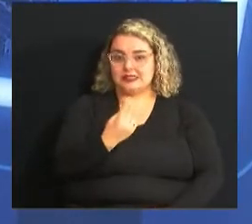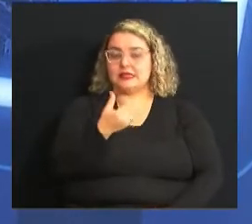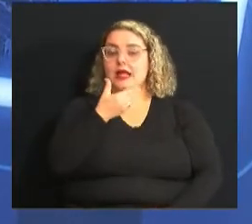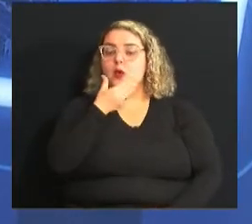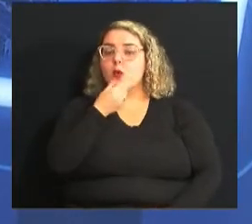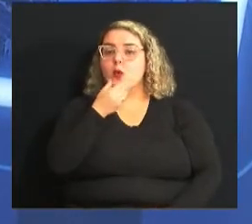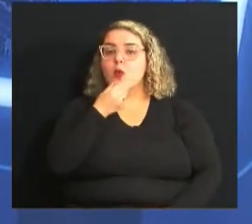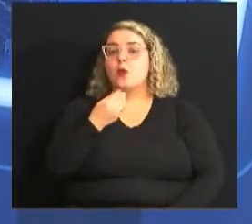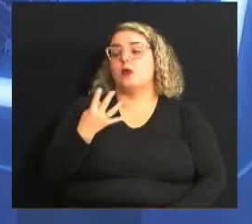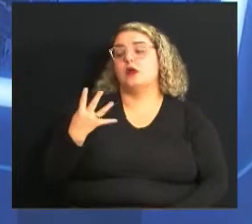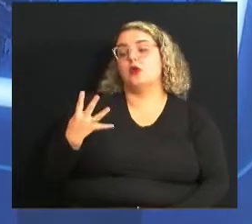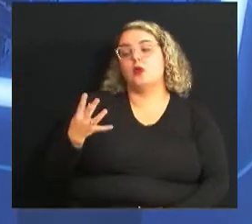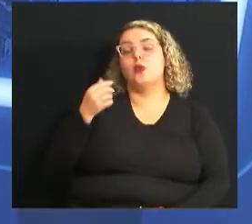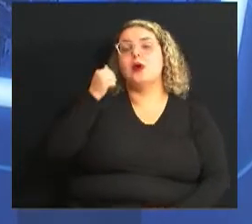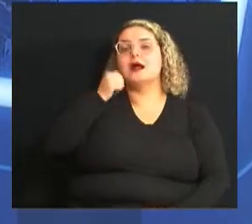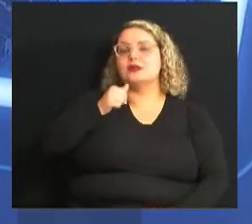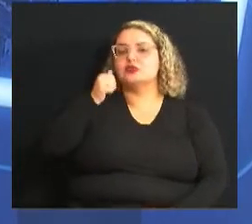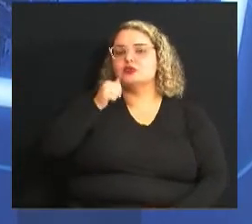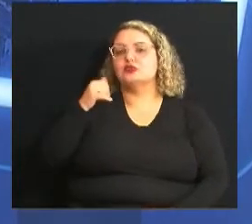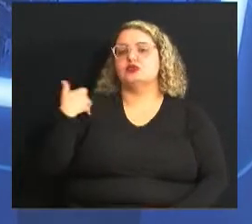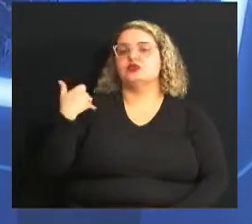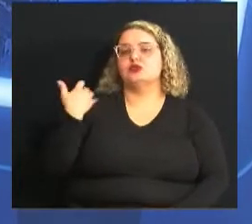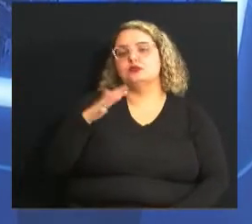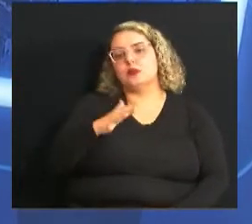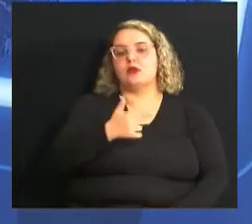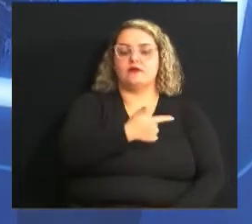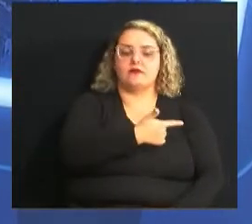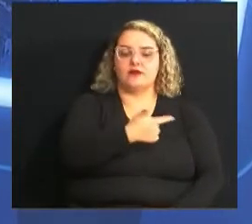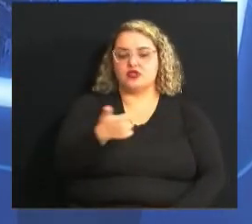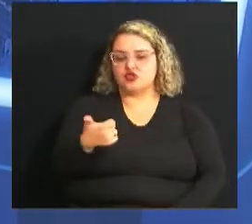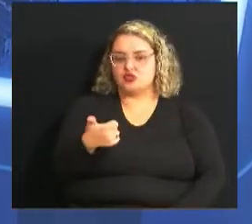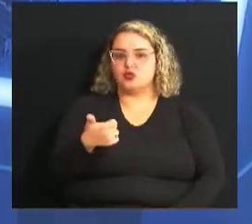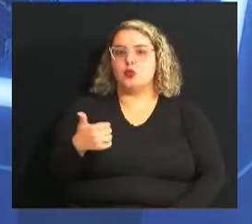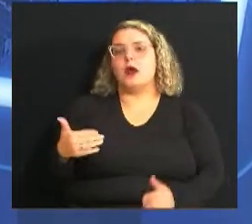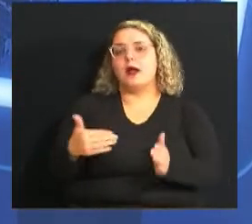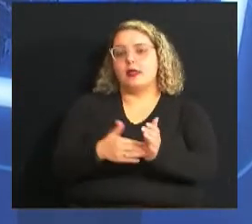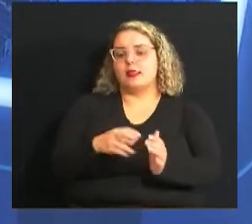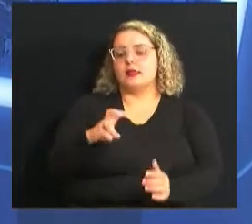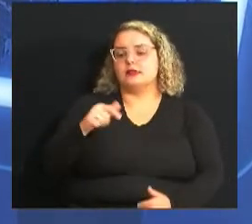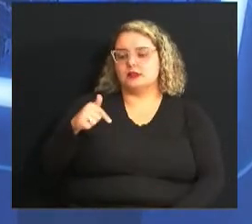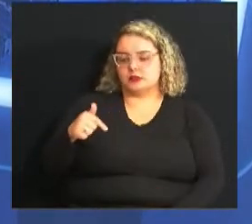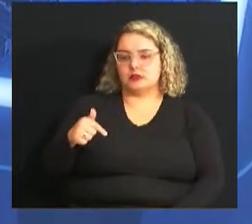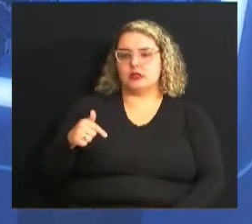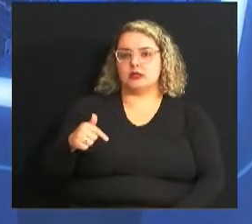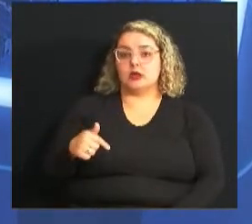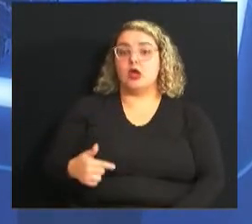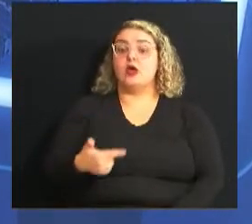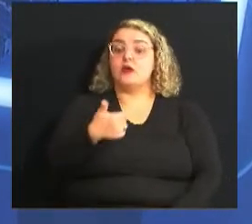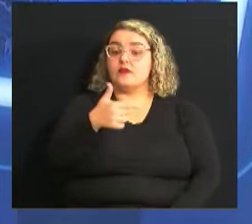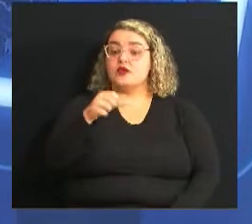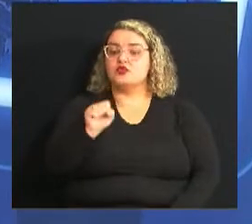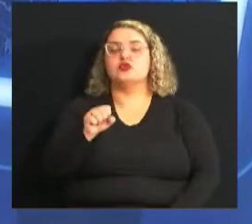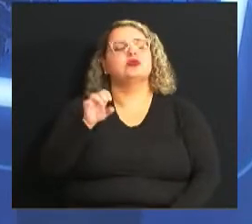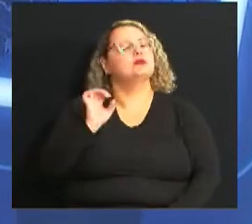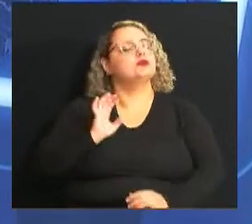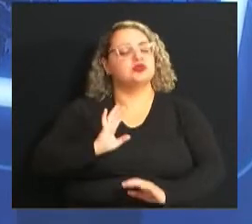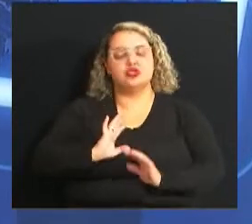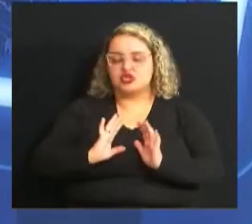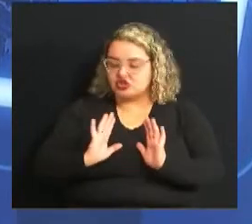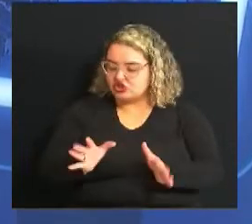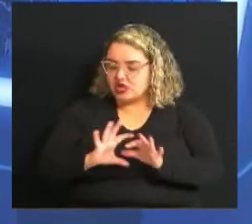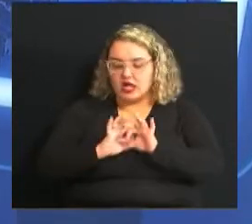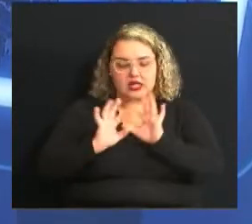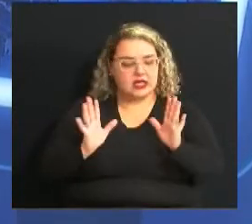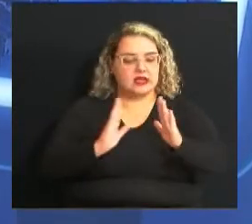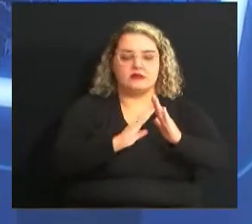4 mulheres que têm idade entre 21 e 57 anos. 28 deles já saíram do isolamento e os